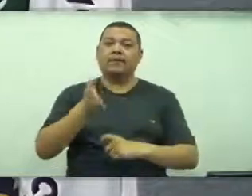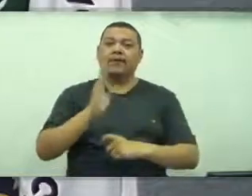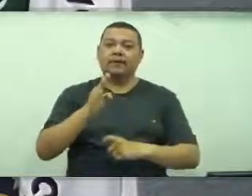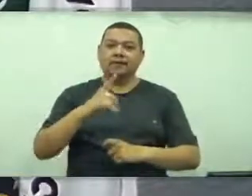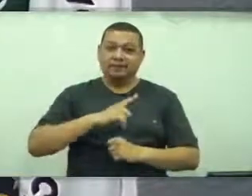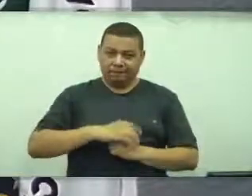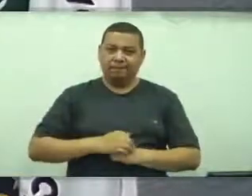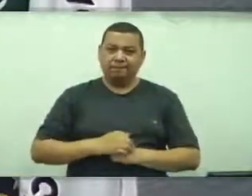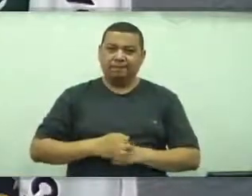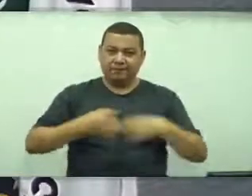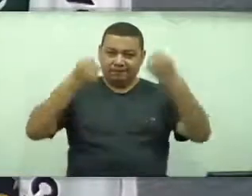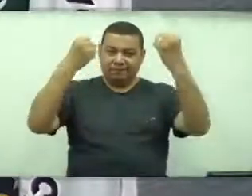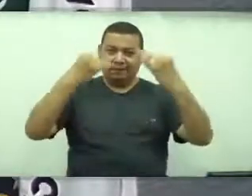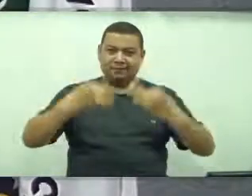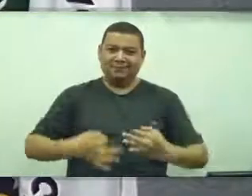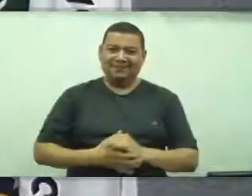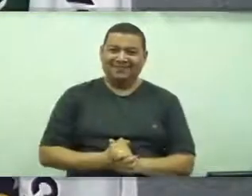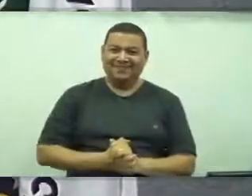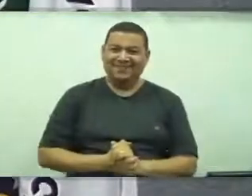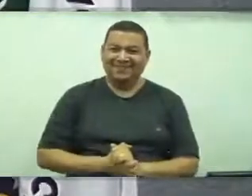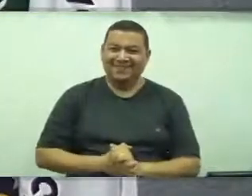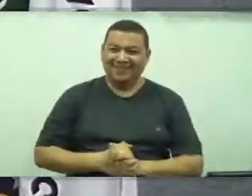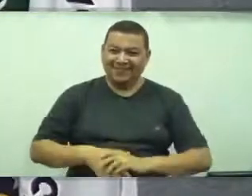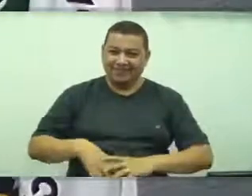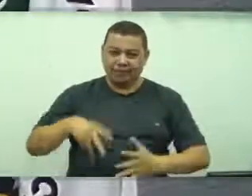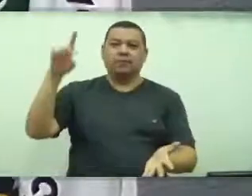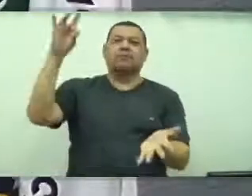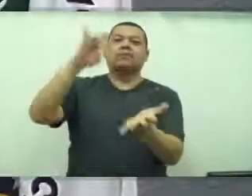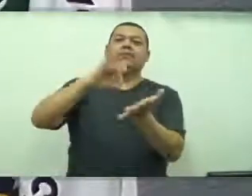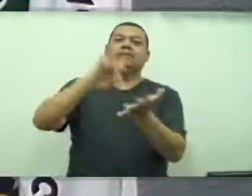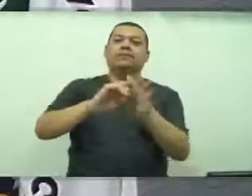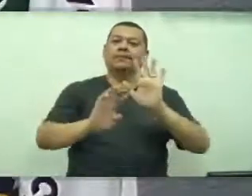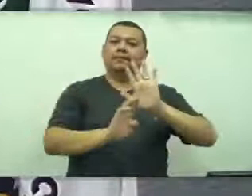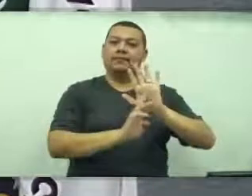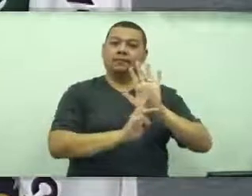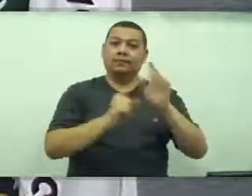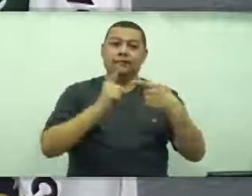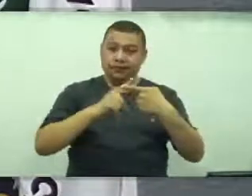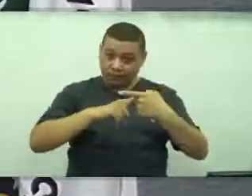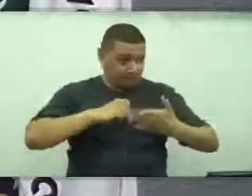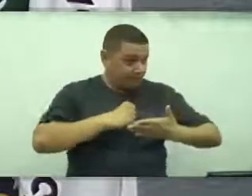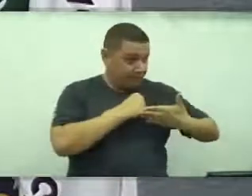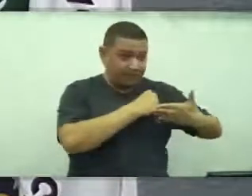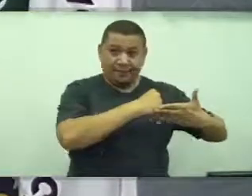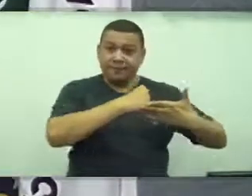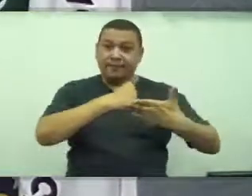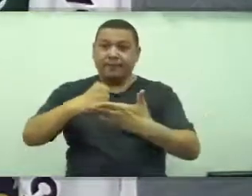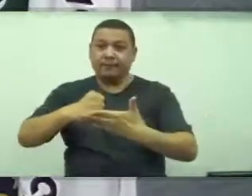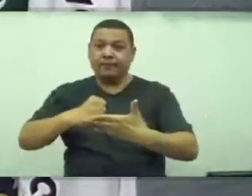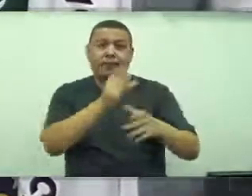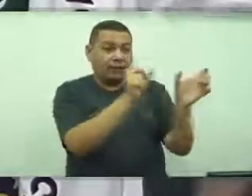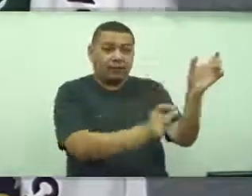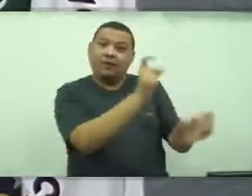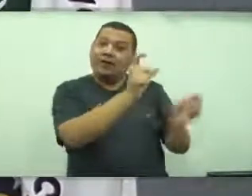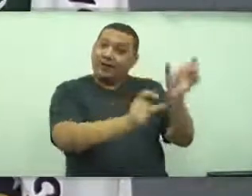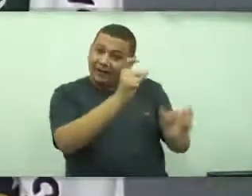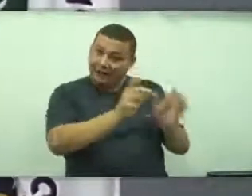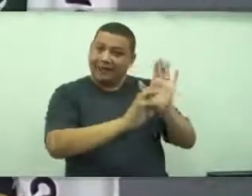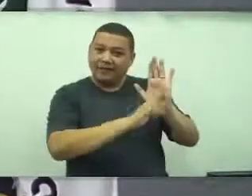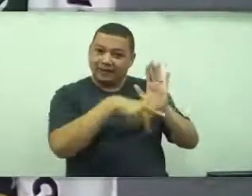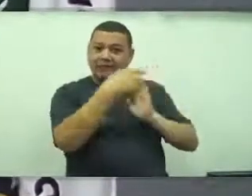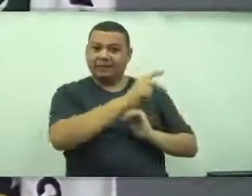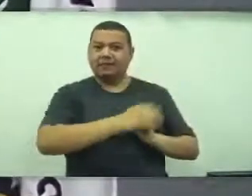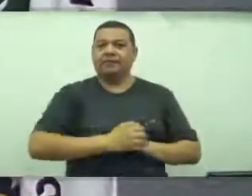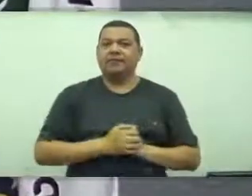realmente definitivo aí no distrito do Riozinho para atender a nossa população, nos atender